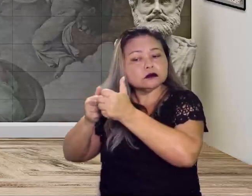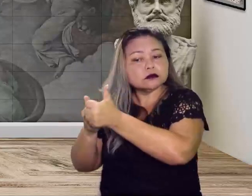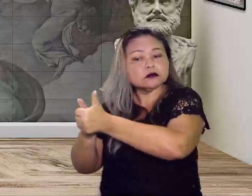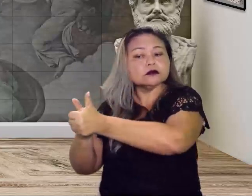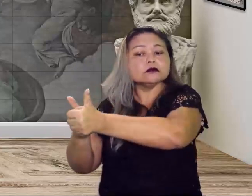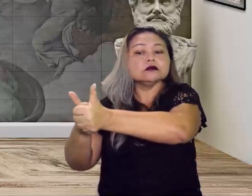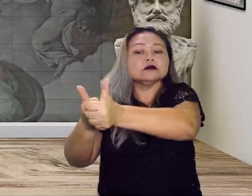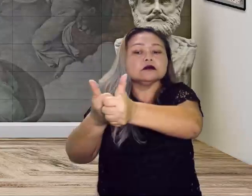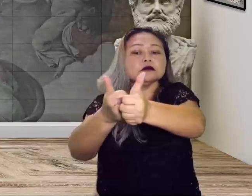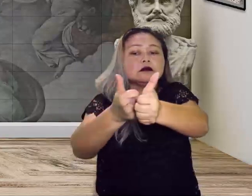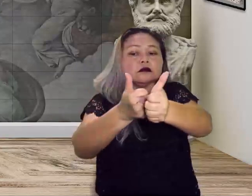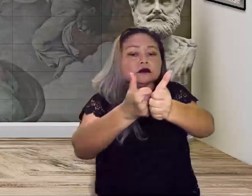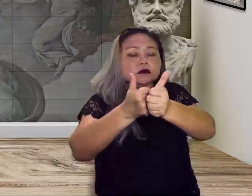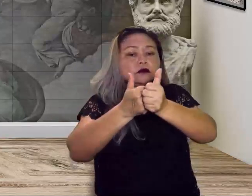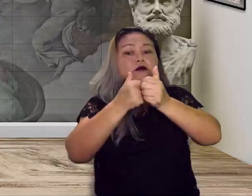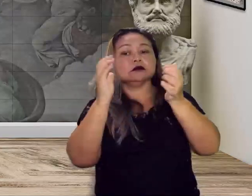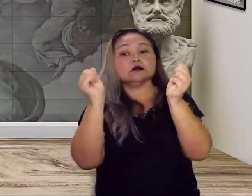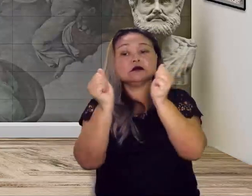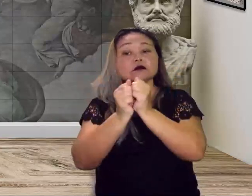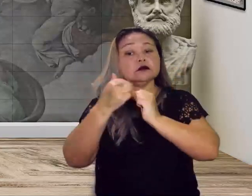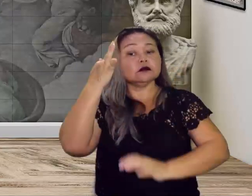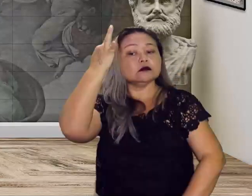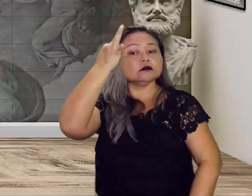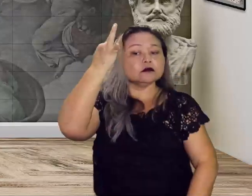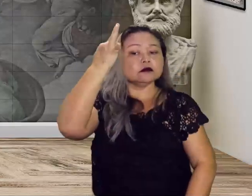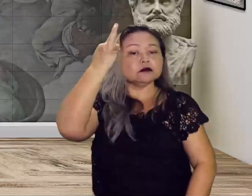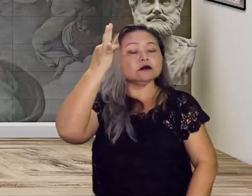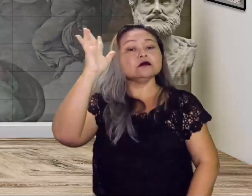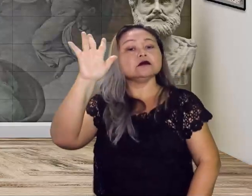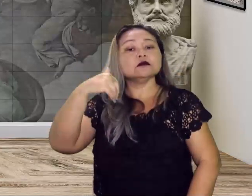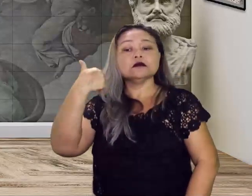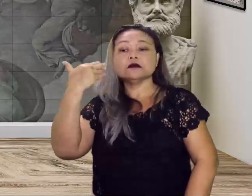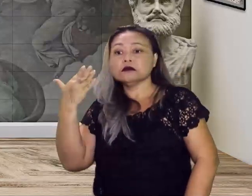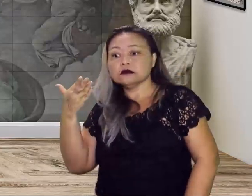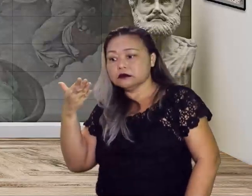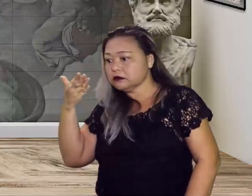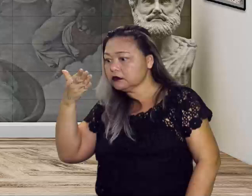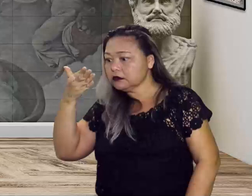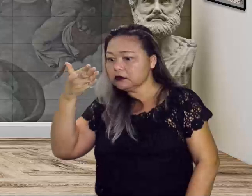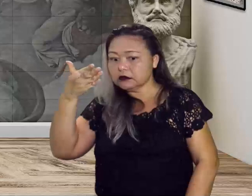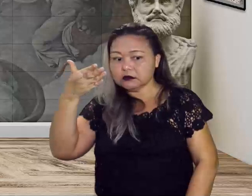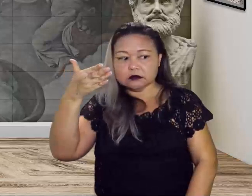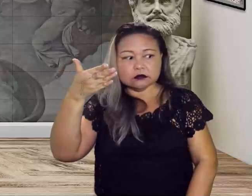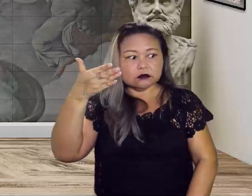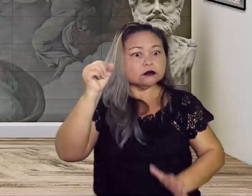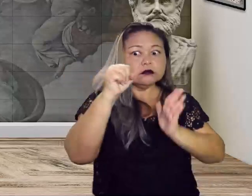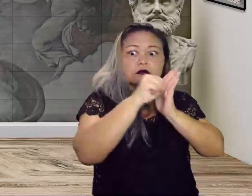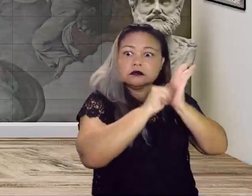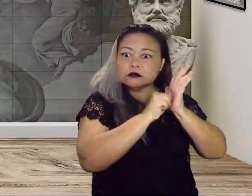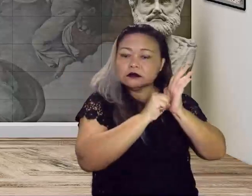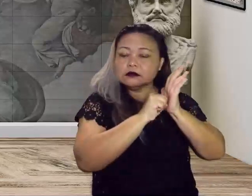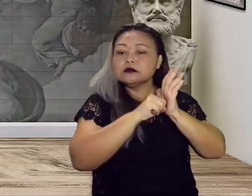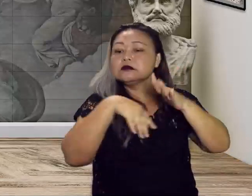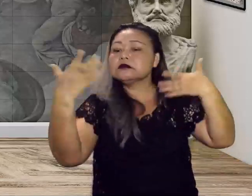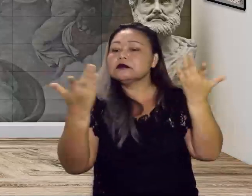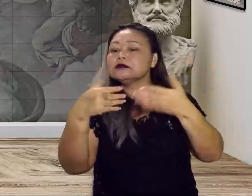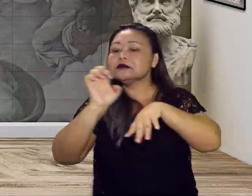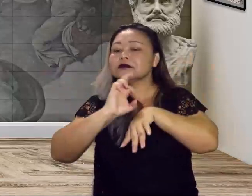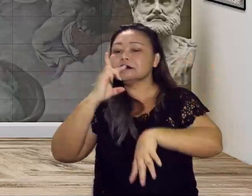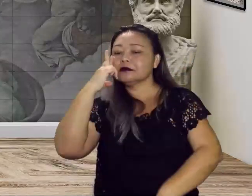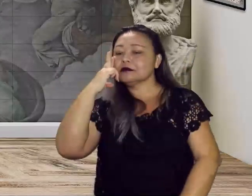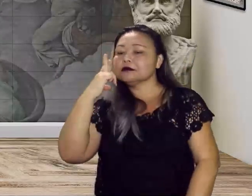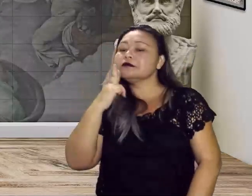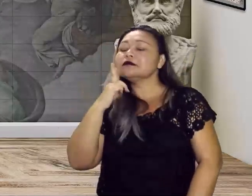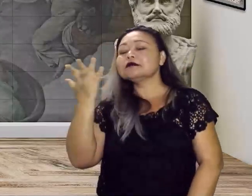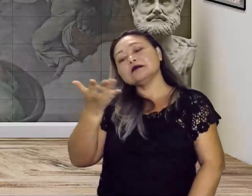acompanhou a filosofia, tá? Então, ó, ela atravessa séculos. E hoje, no estado de Rondônia, temos as